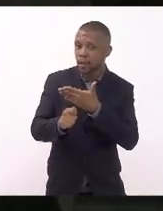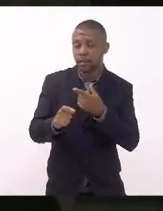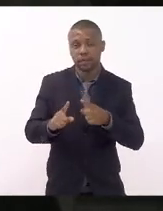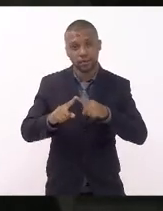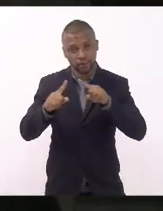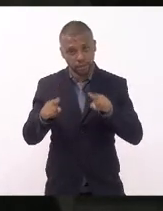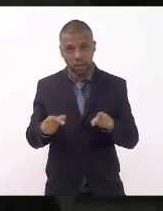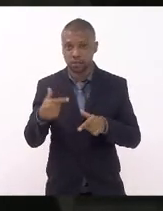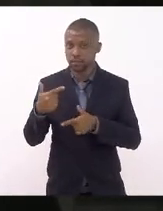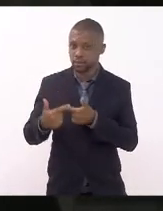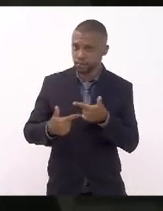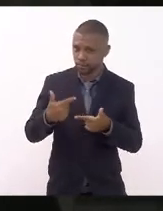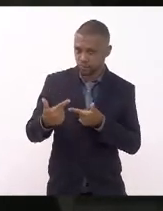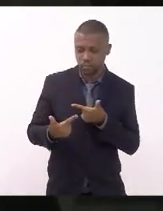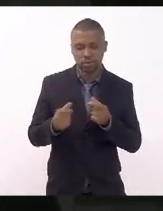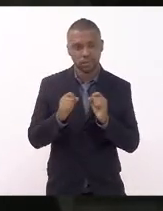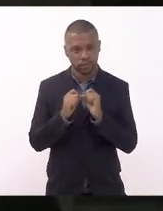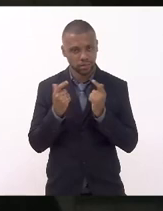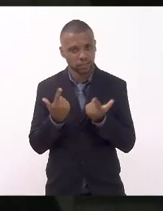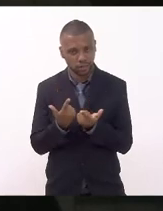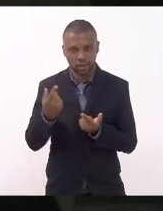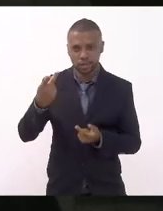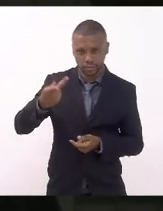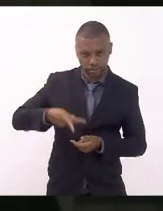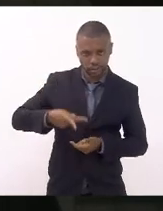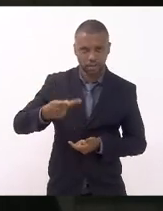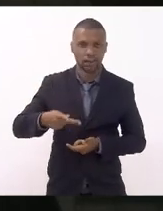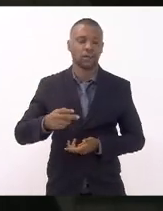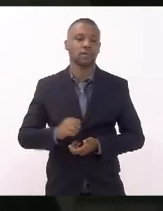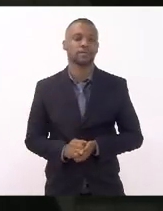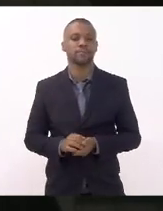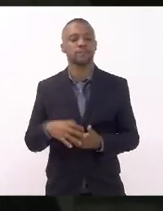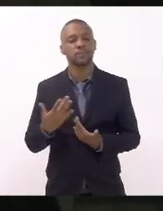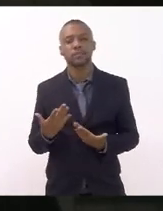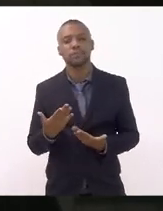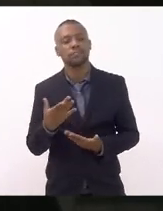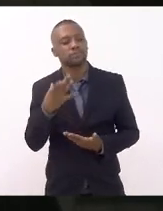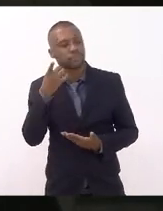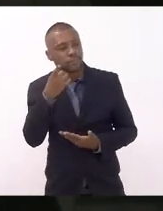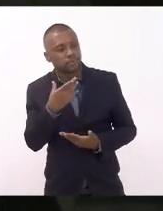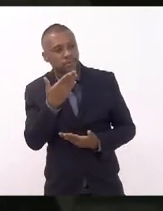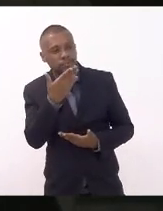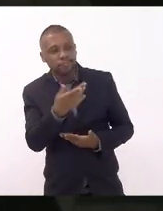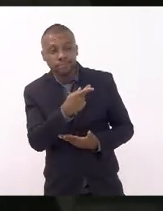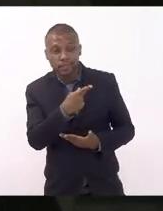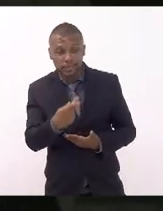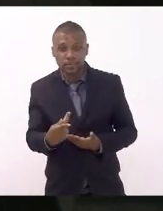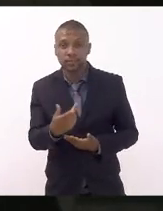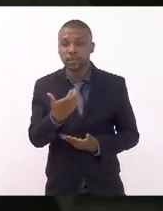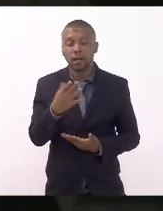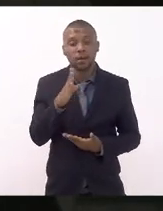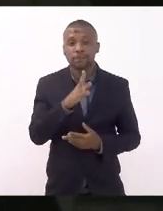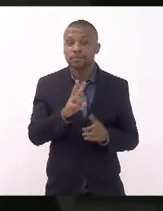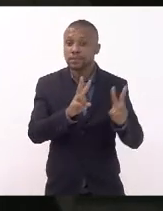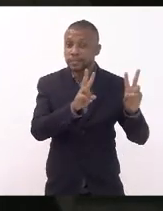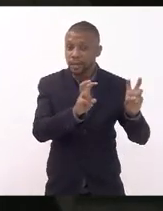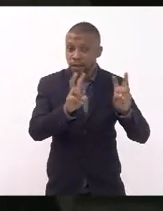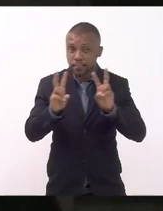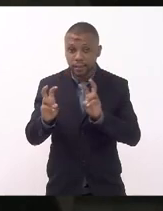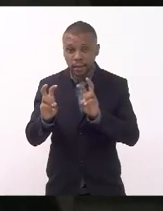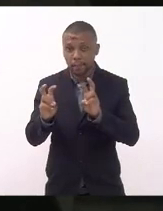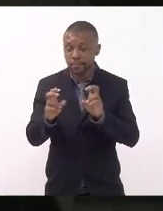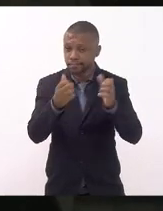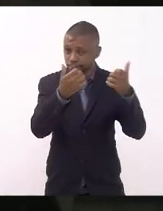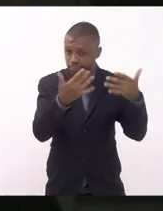trabalhadores desta casa. Deputada Célia Jordão, eu quero aqui abordar rapidamente dois temas. E